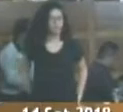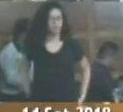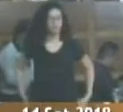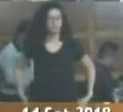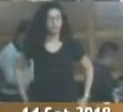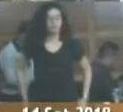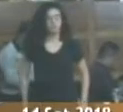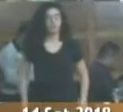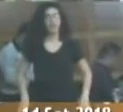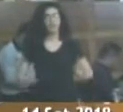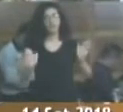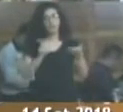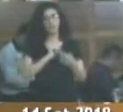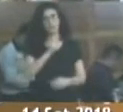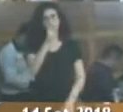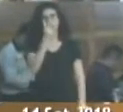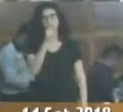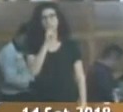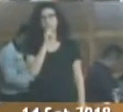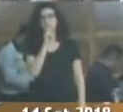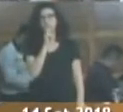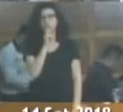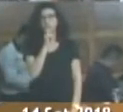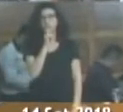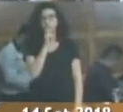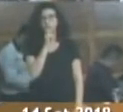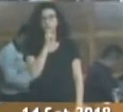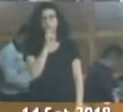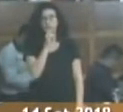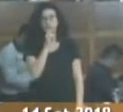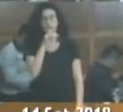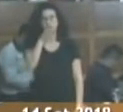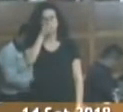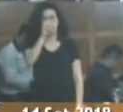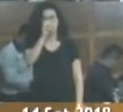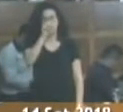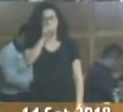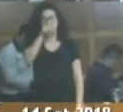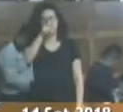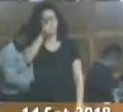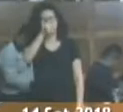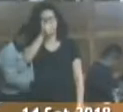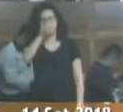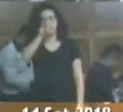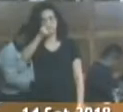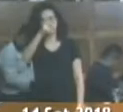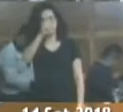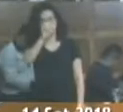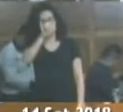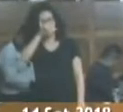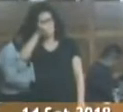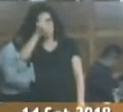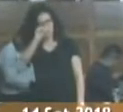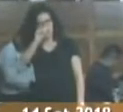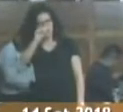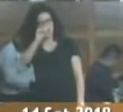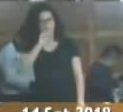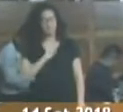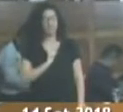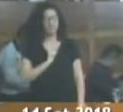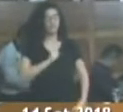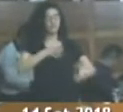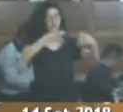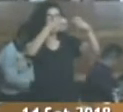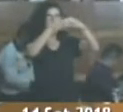Aqui nós temos dois exemplos de espinhéis que podem compor uma fazenda marinha, espinhéis de superfície, onde as boias